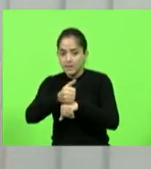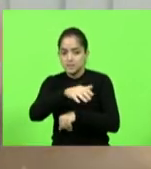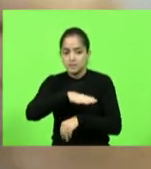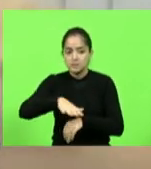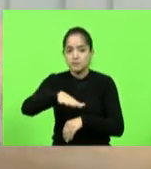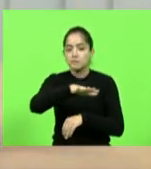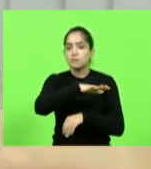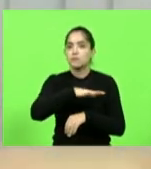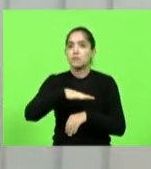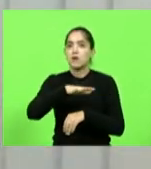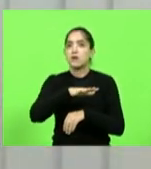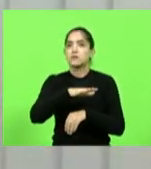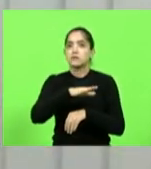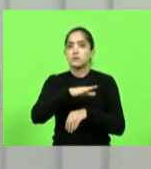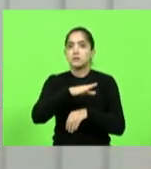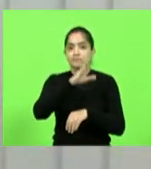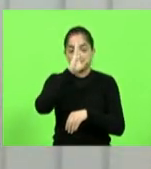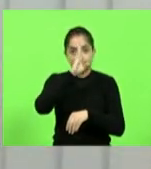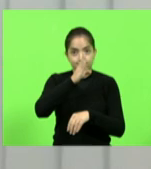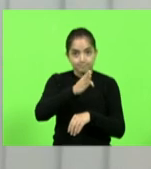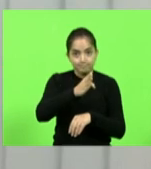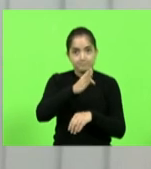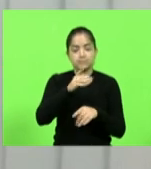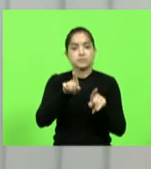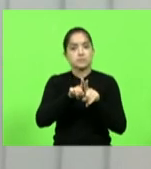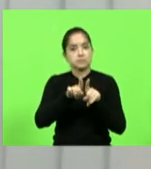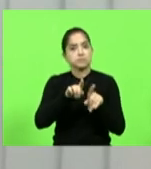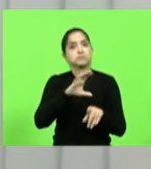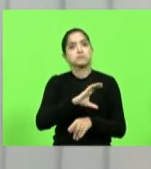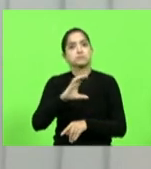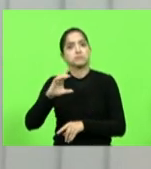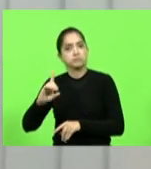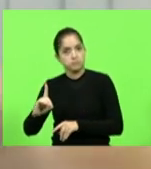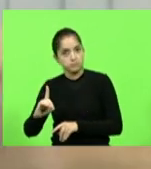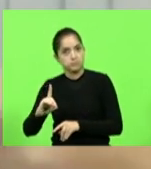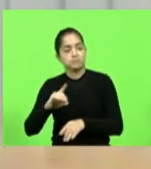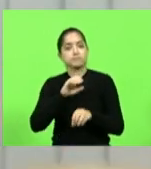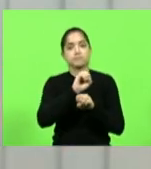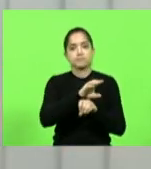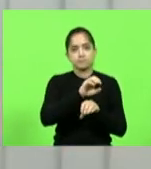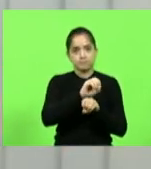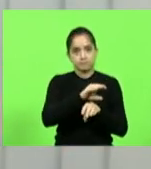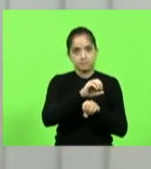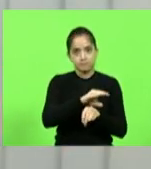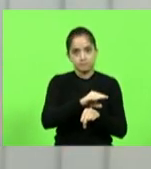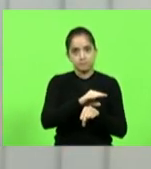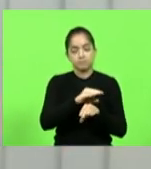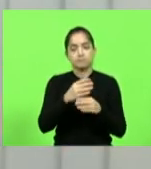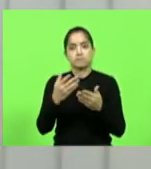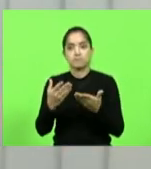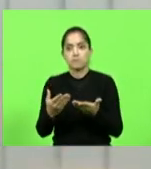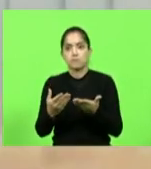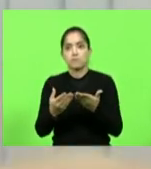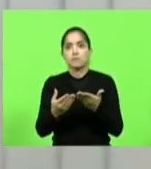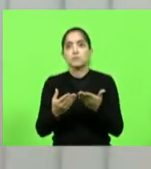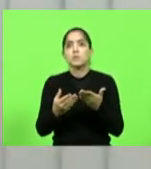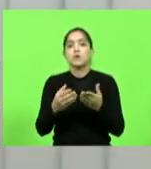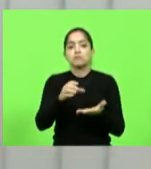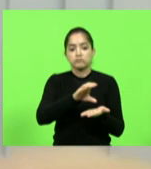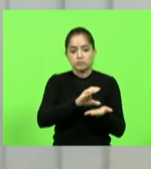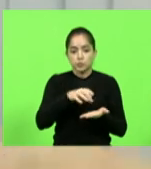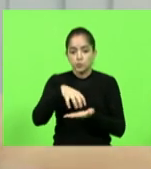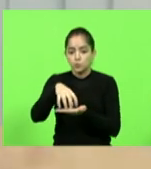órgão central e nas coordenadorias regionais de educação, incluídos nos núcleos,